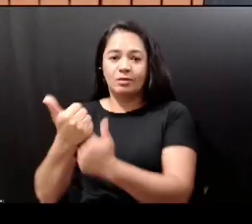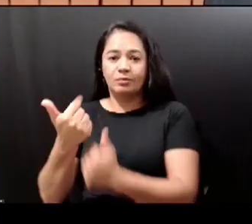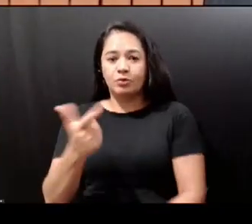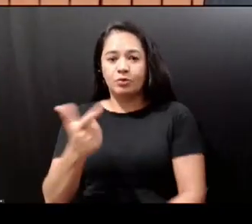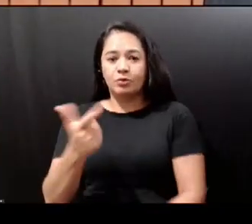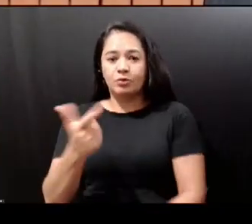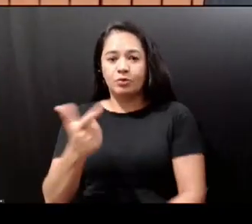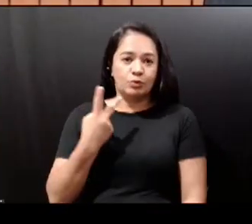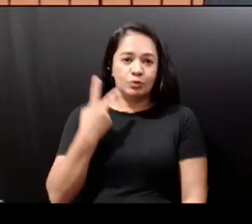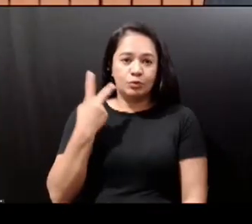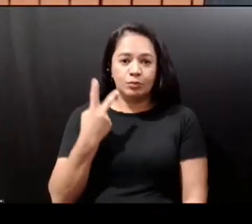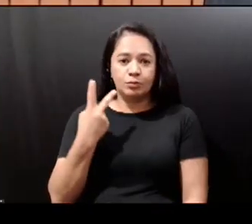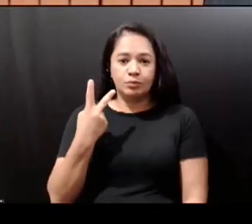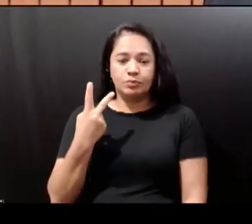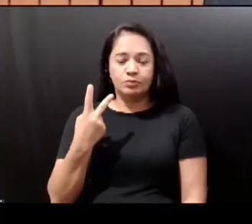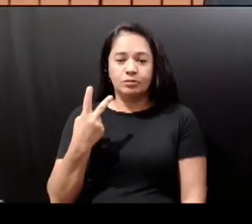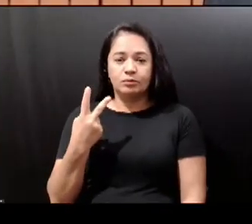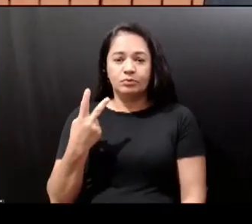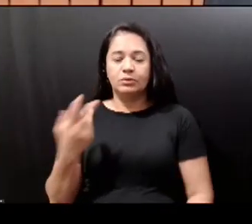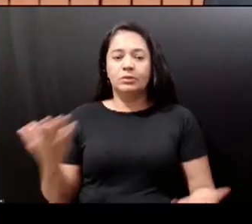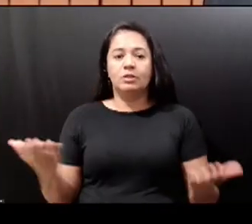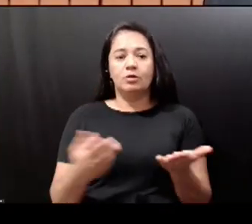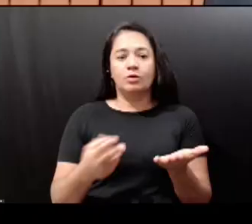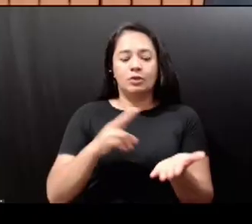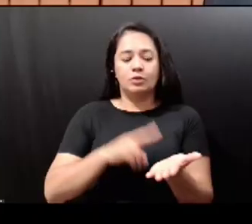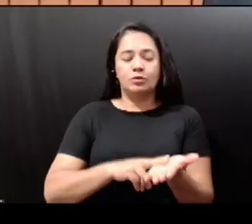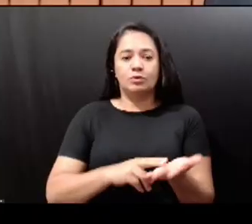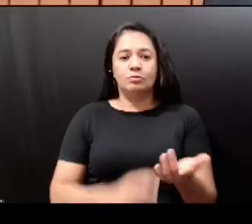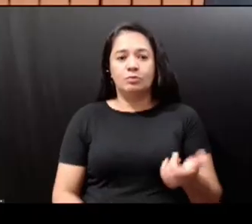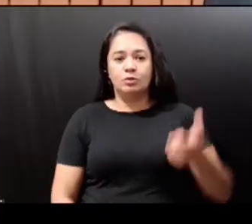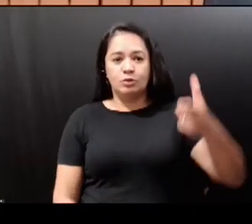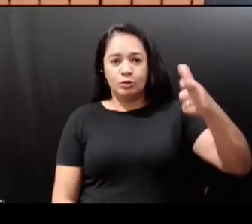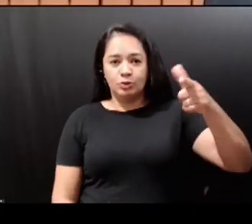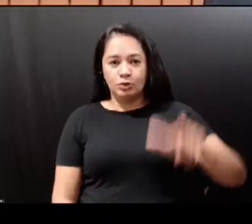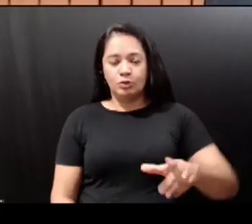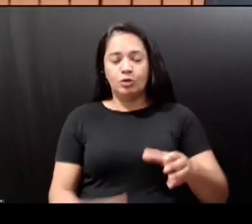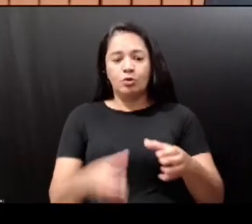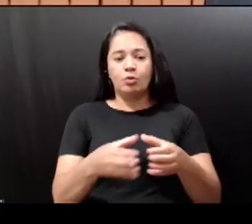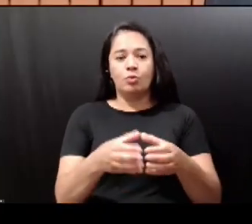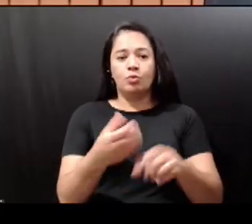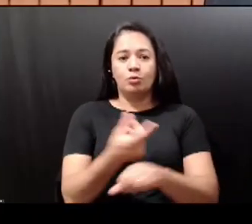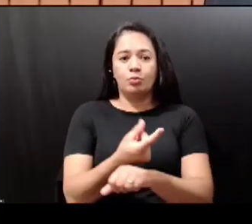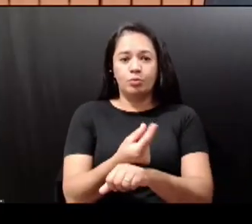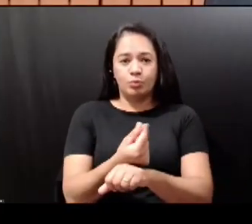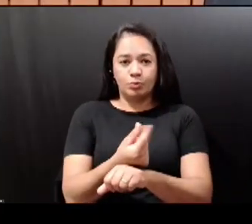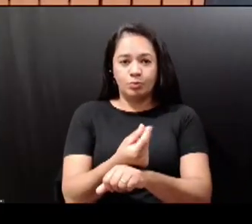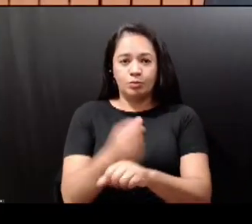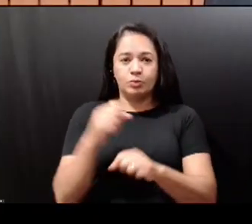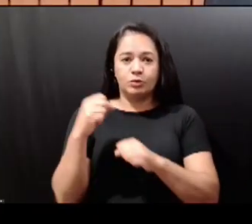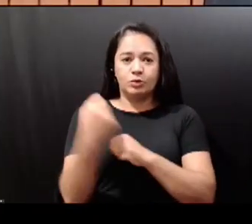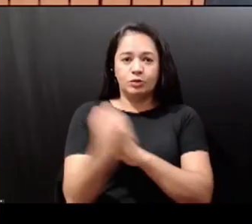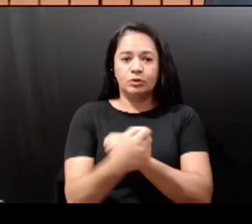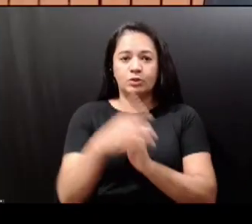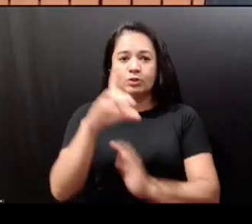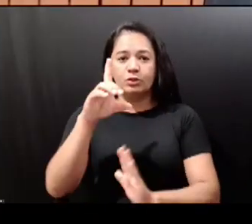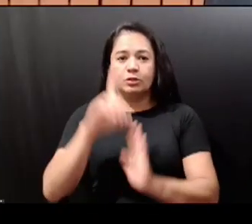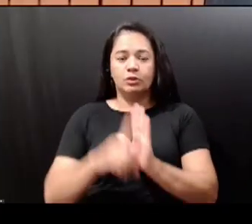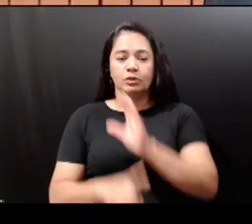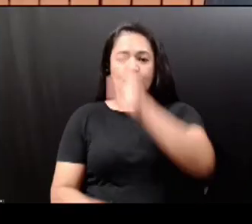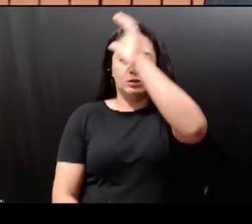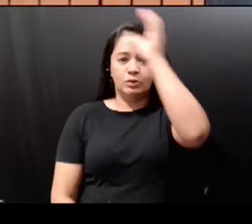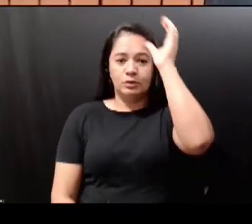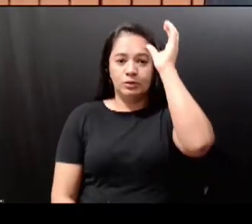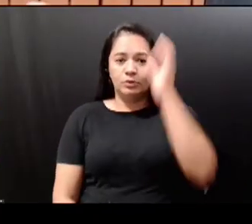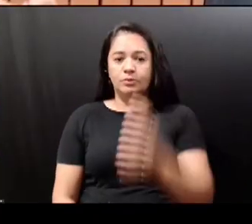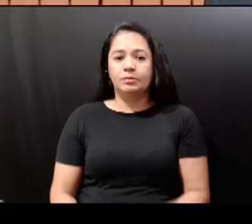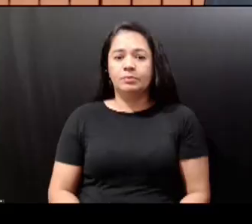e acabei assumindo novamente a Comissão de Economia, Defesa dos Direitos do Consumidor. É uma comissão que eu